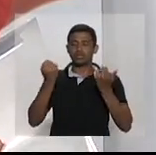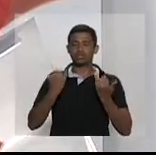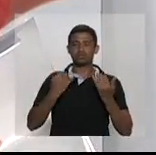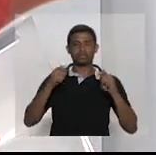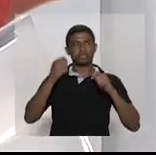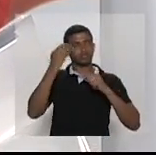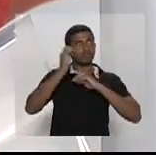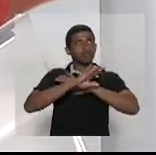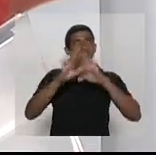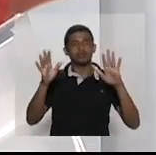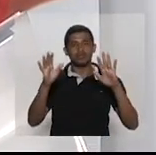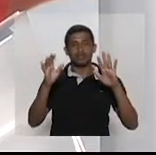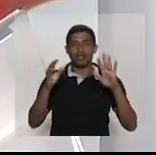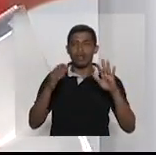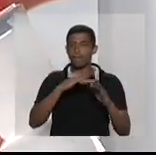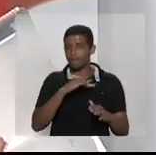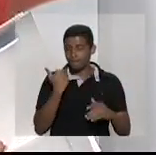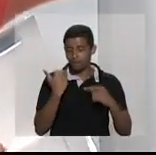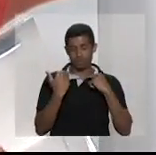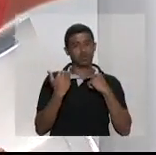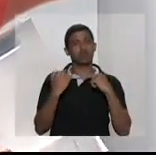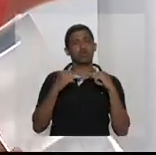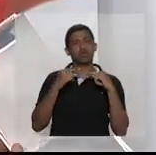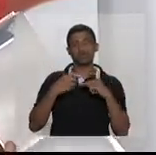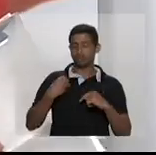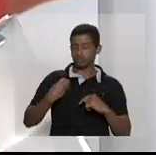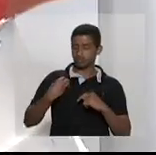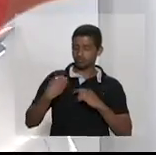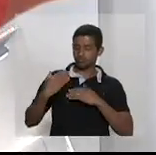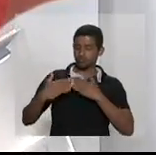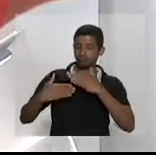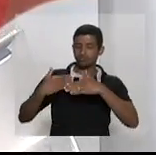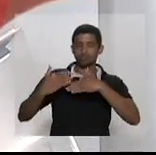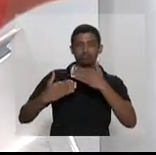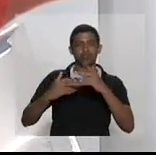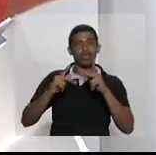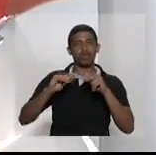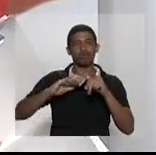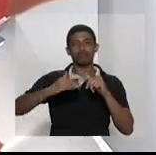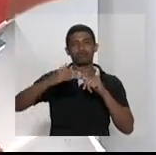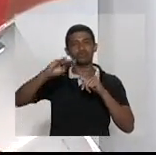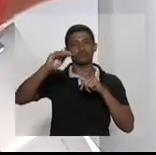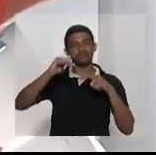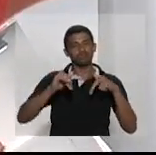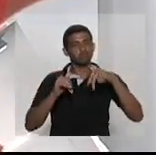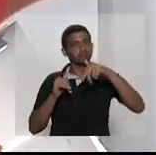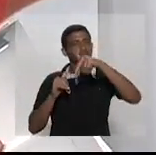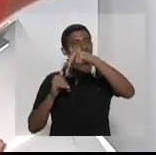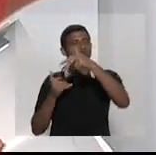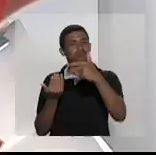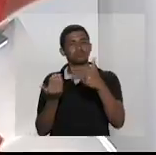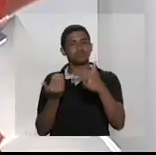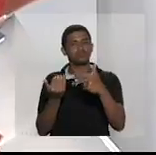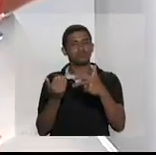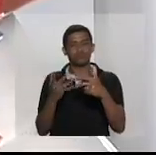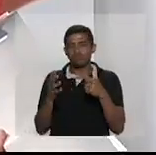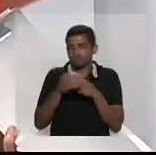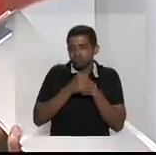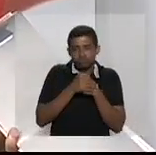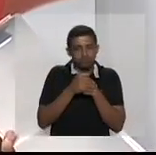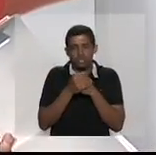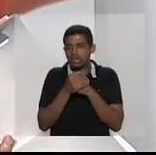pra gente que a morte, ela faz parte da vida. Faz parte da vida. É mais uma etapa. e que não precisa ser escondida e que não precisa